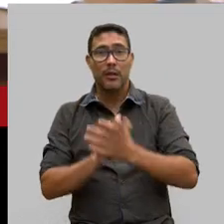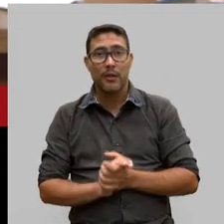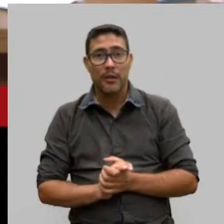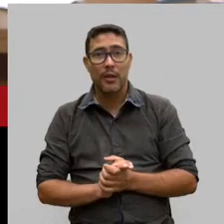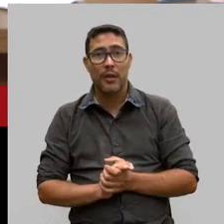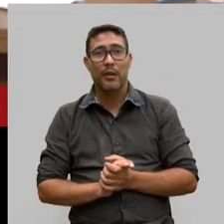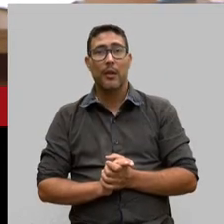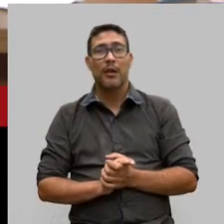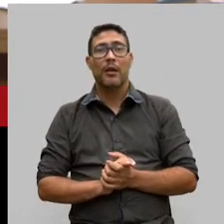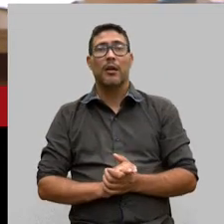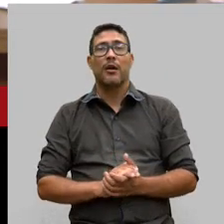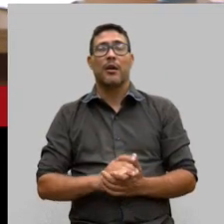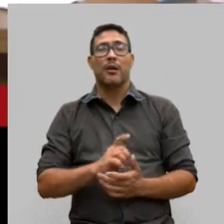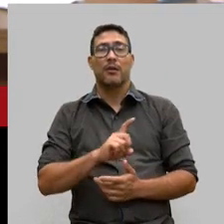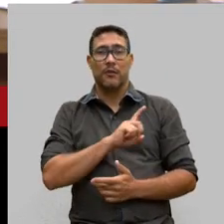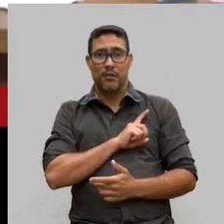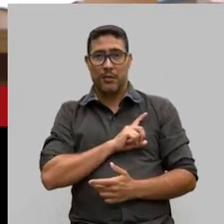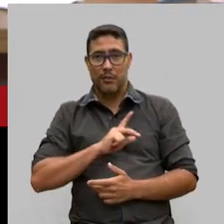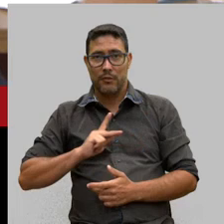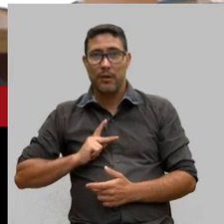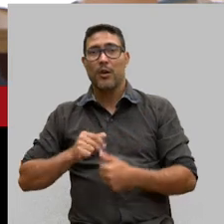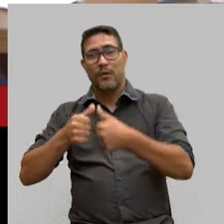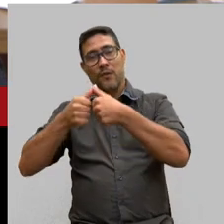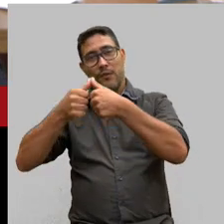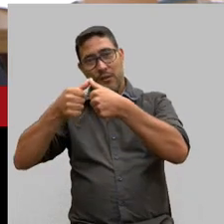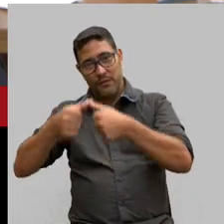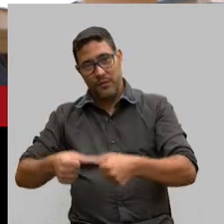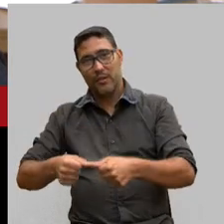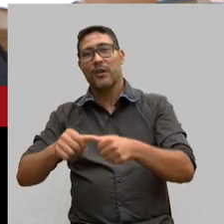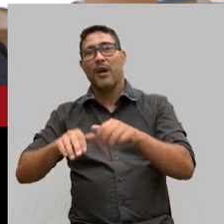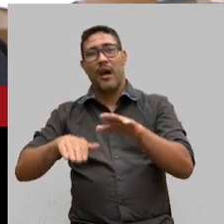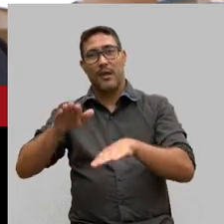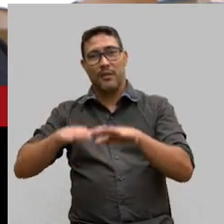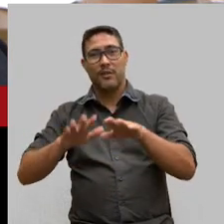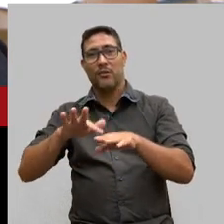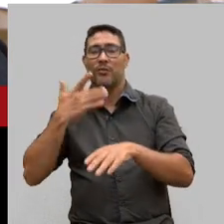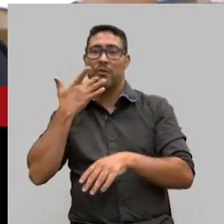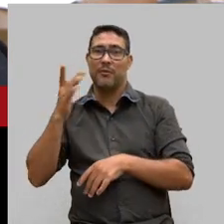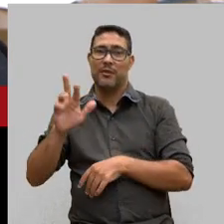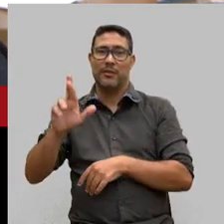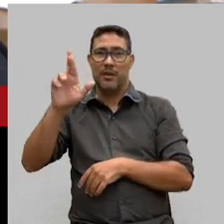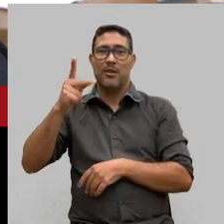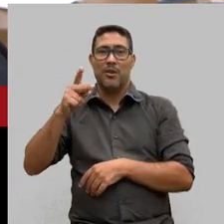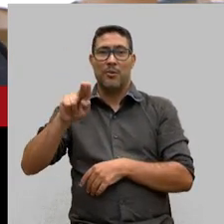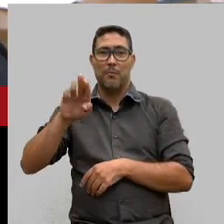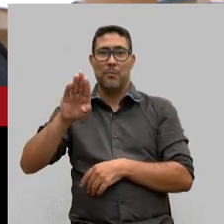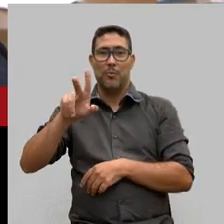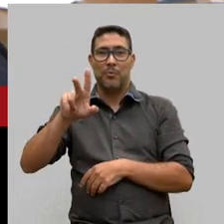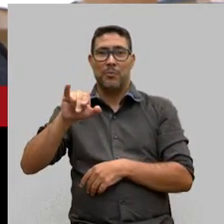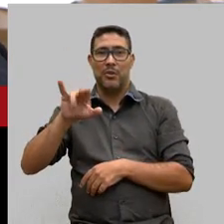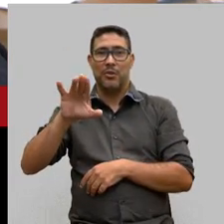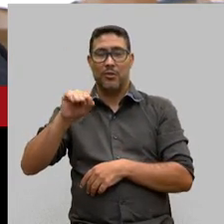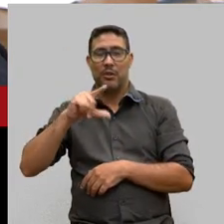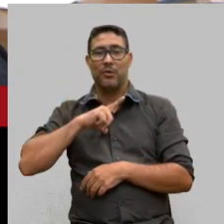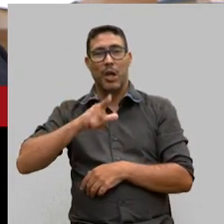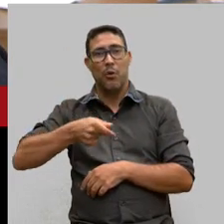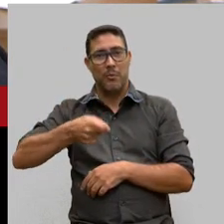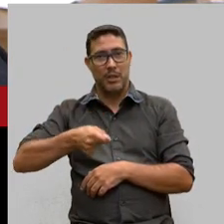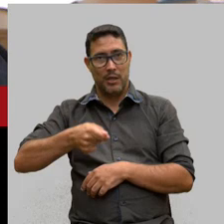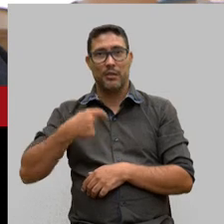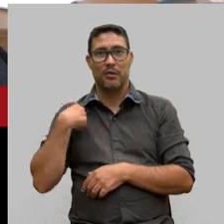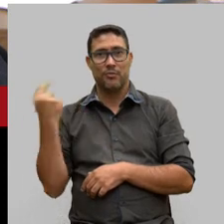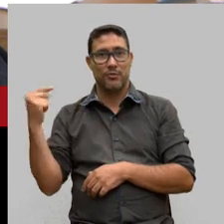disposição eu faço questão de ficar até o final porque eu acho que como agente público eu tenho por obrigação e